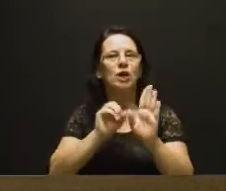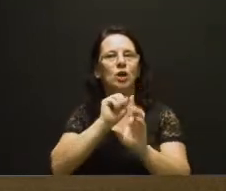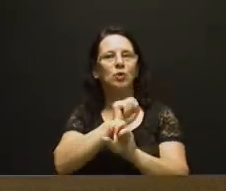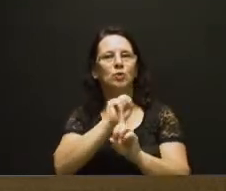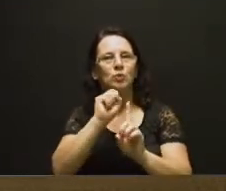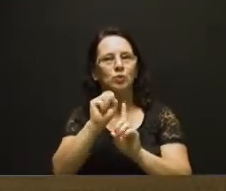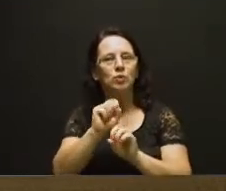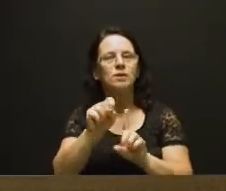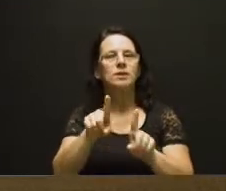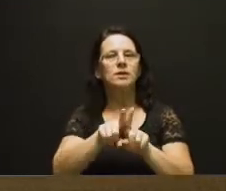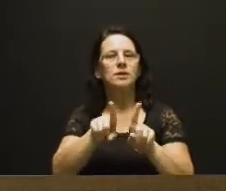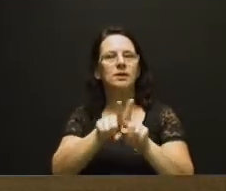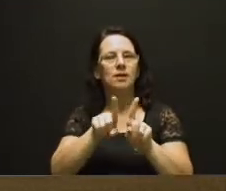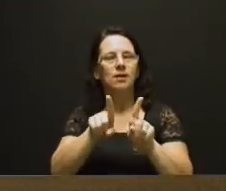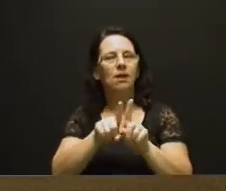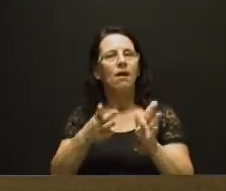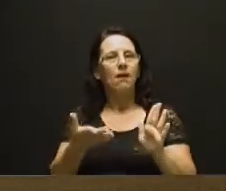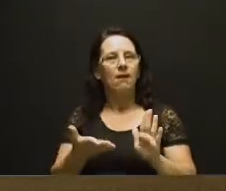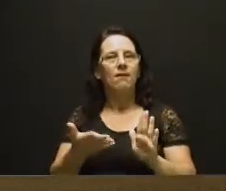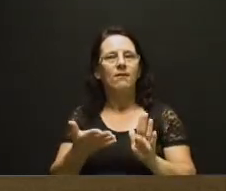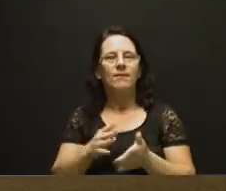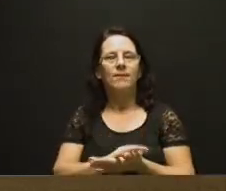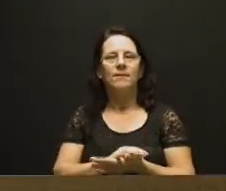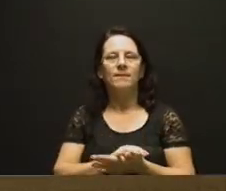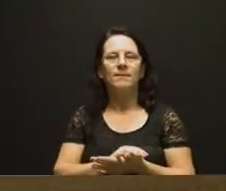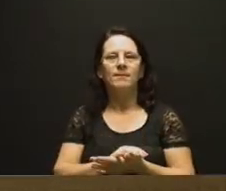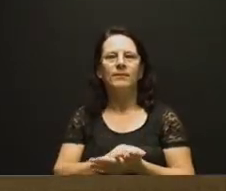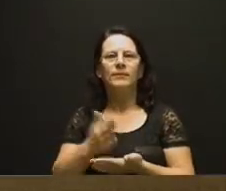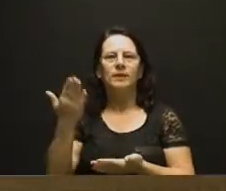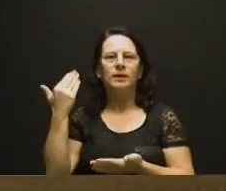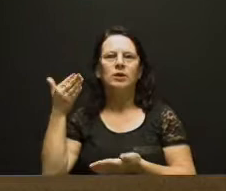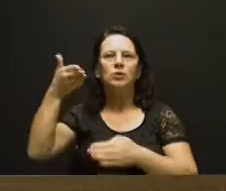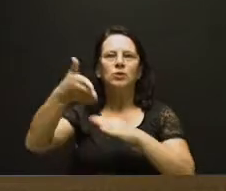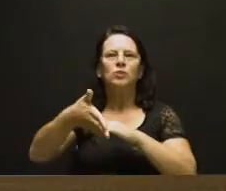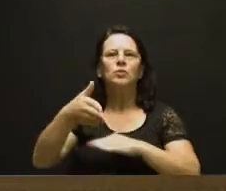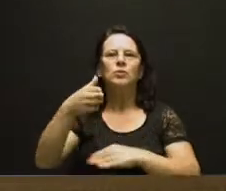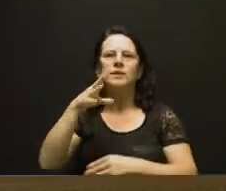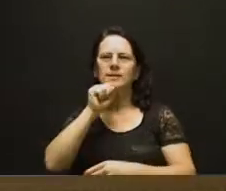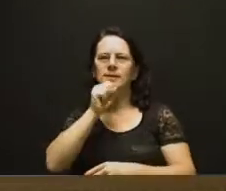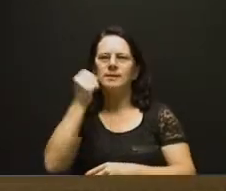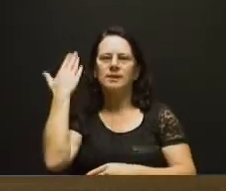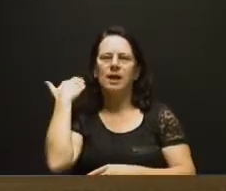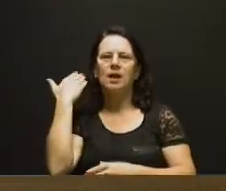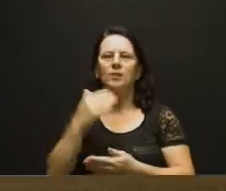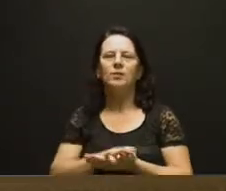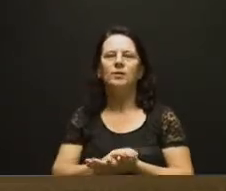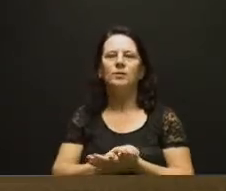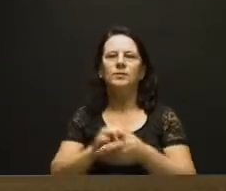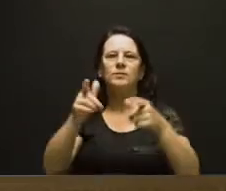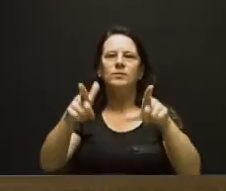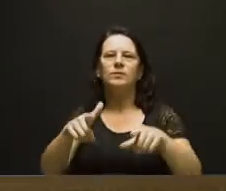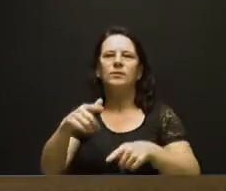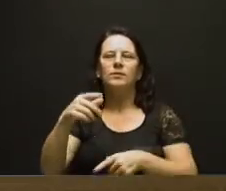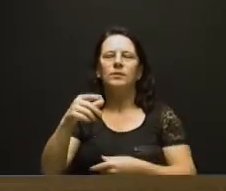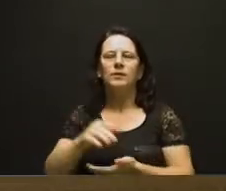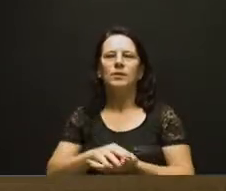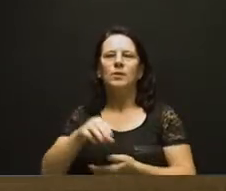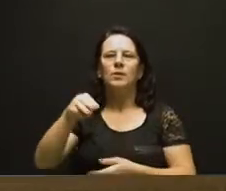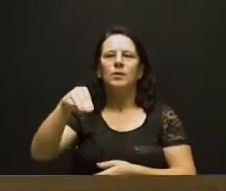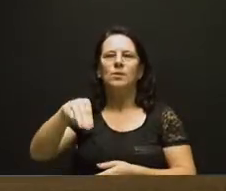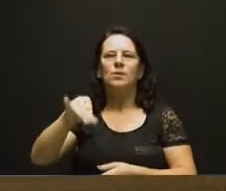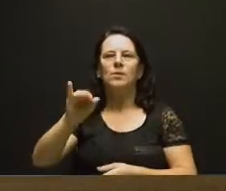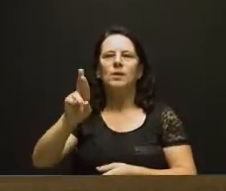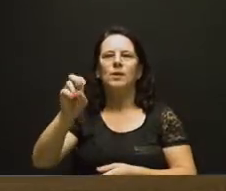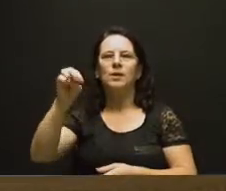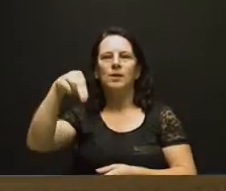proac eu tive sábado o pinhal do miranda fui lá tive o privilégio